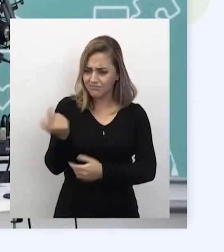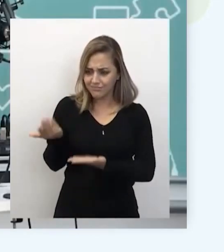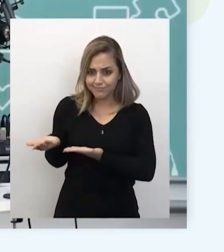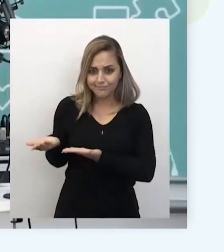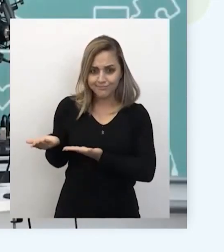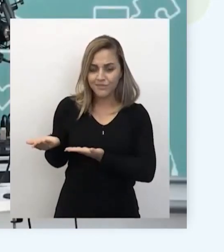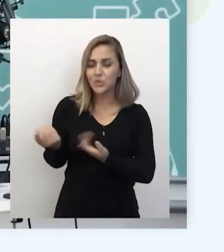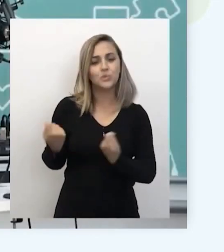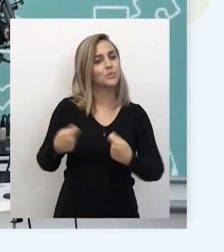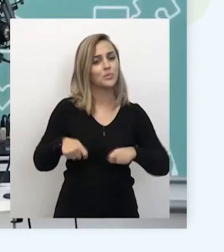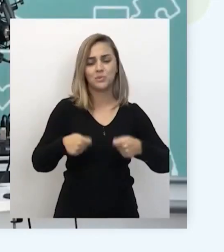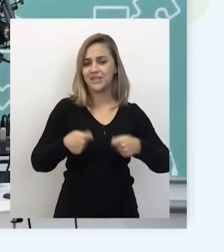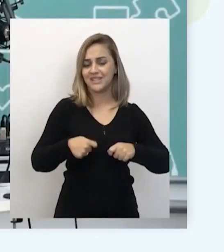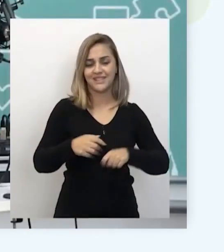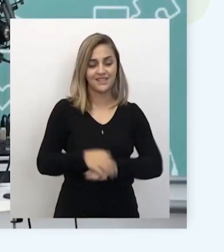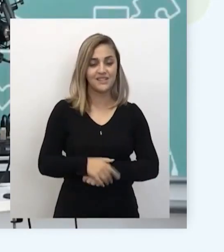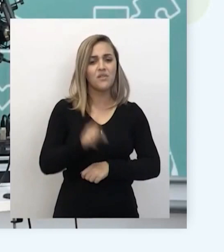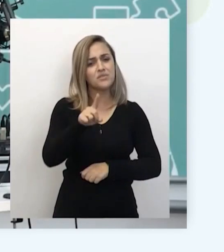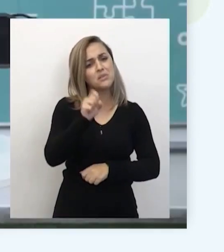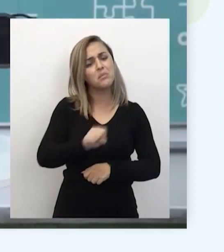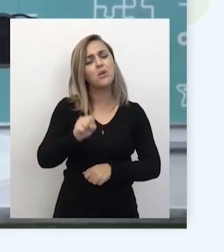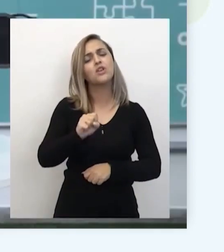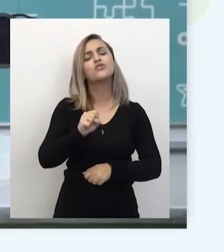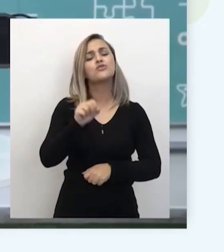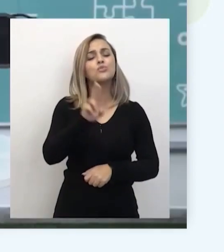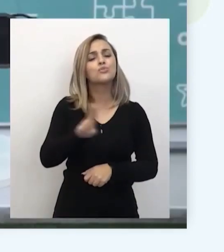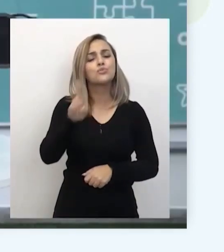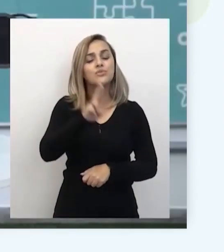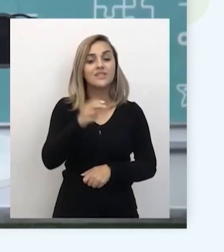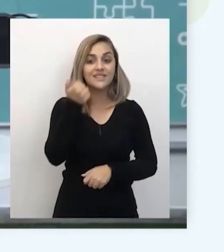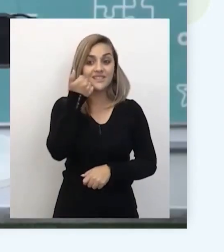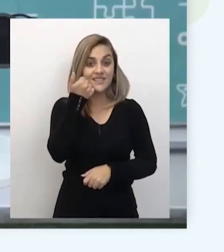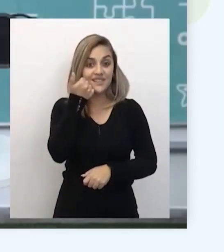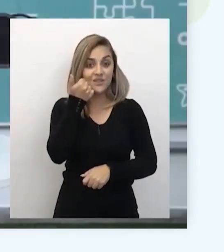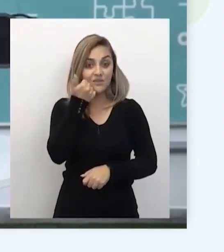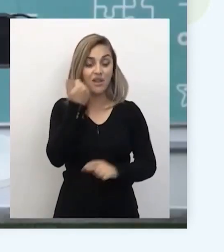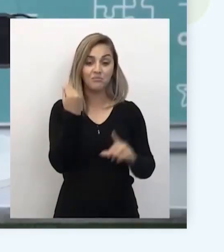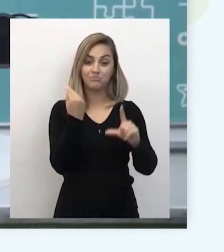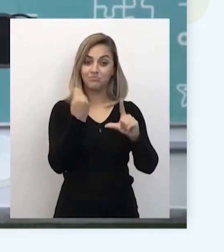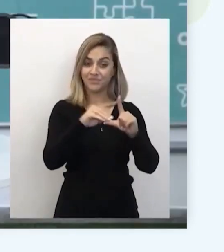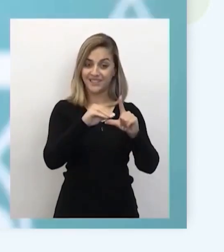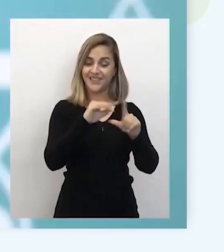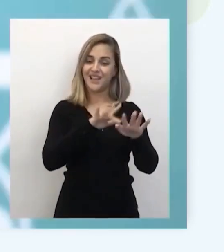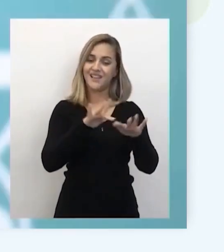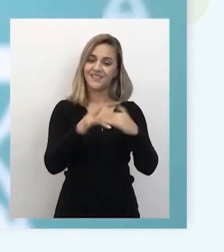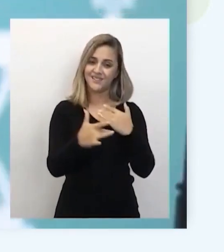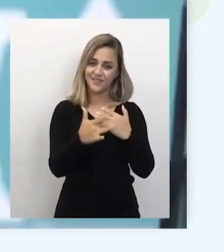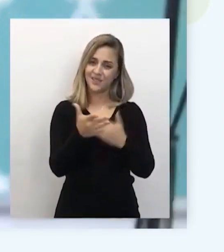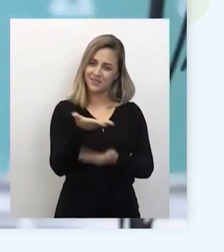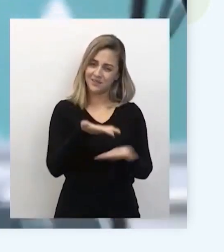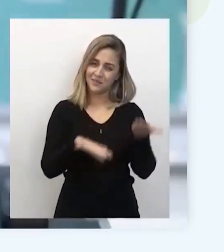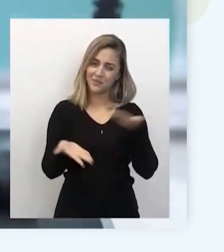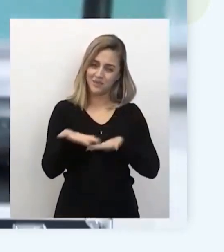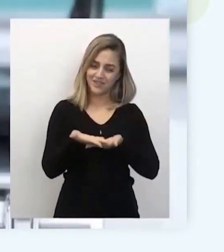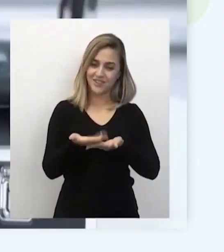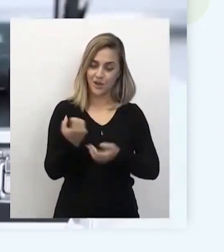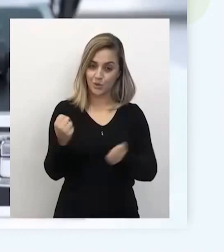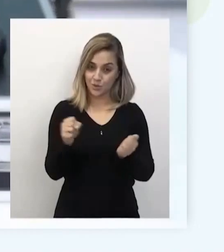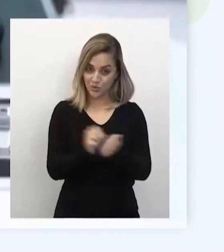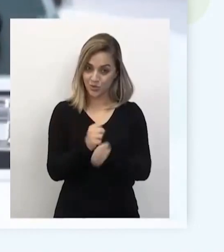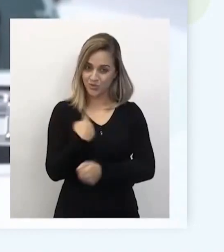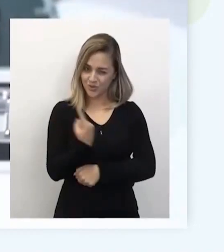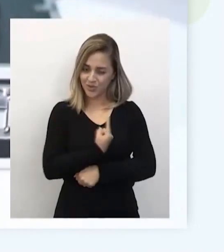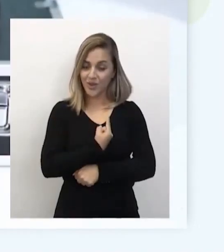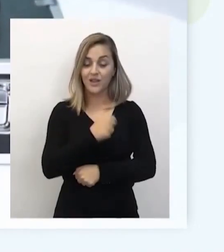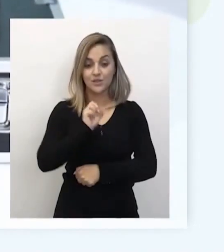Você pode usar o seu celular, colocar na sua rede social e compartilhar com a gente, tá ok? Mas esse aparelho, ele fica aqui